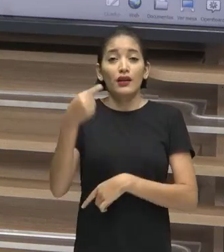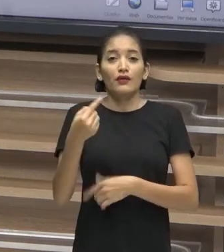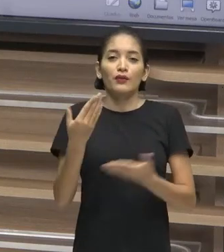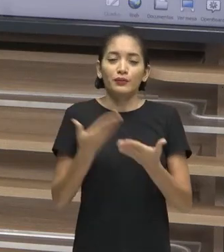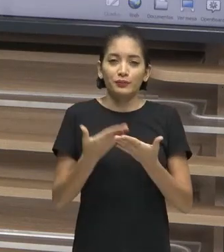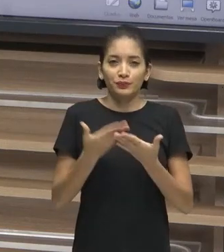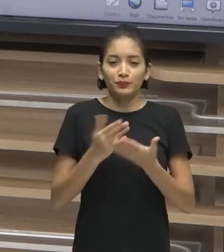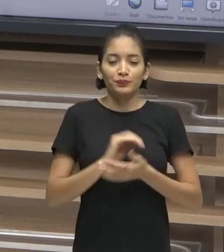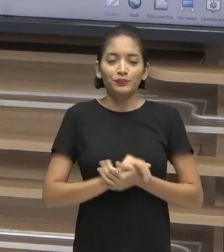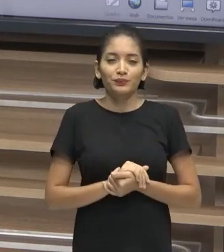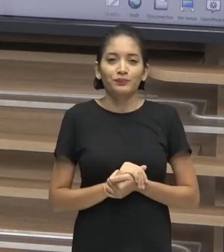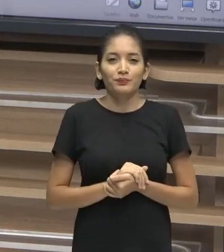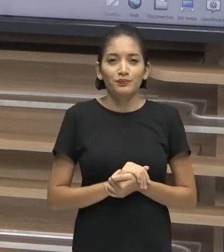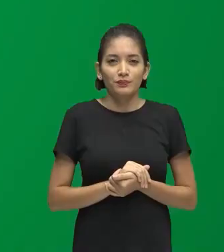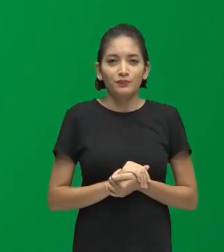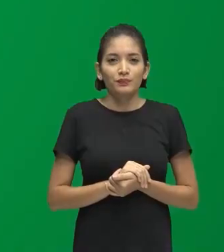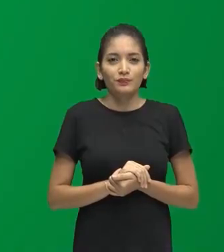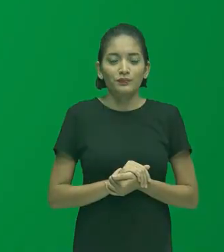numa próxima.